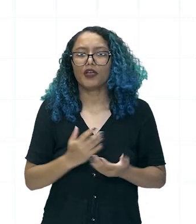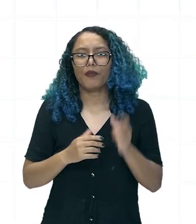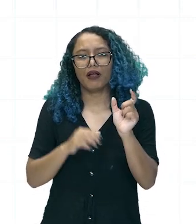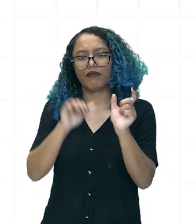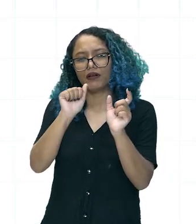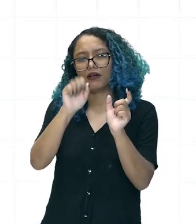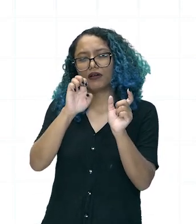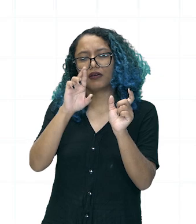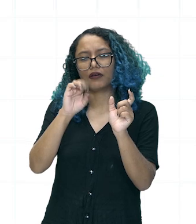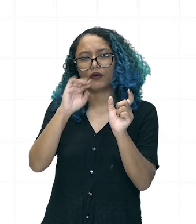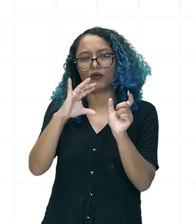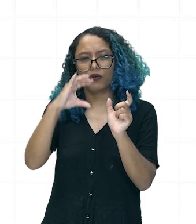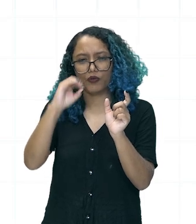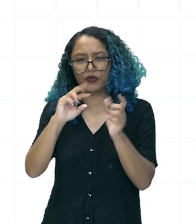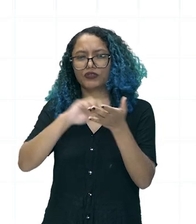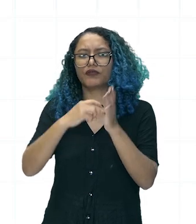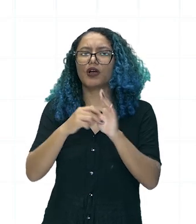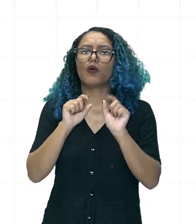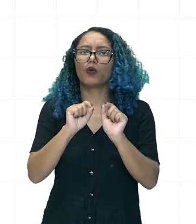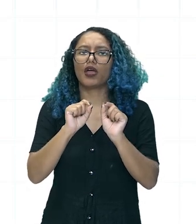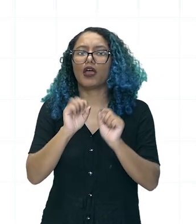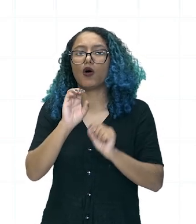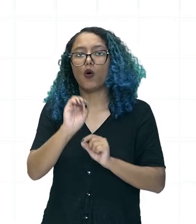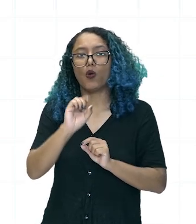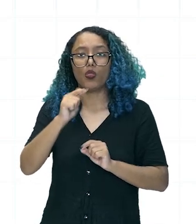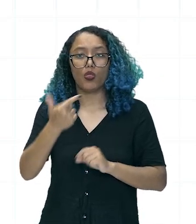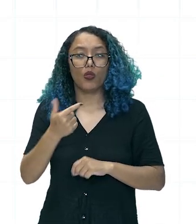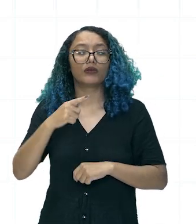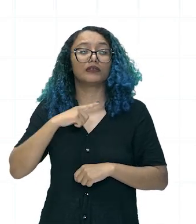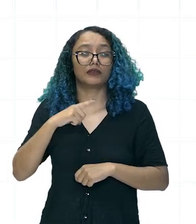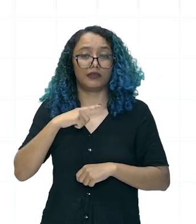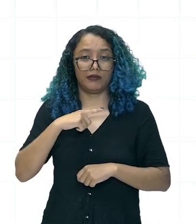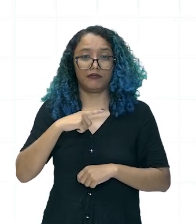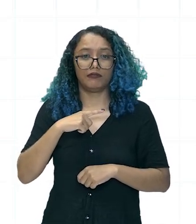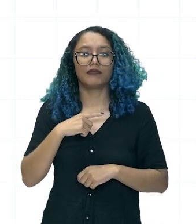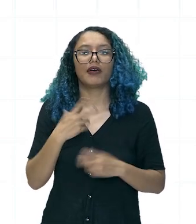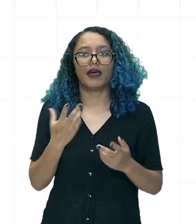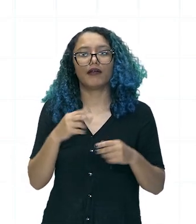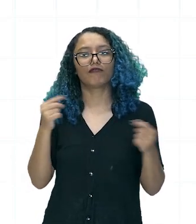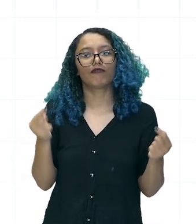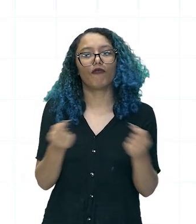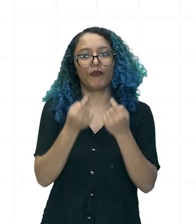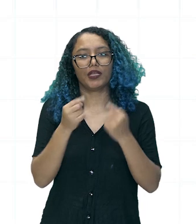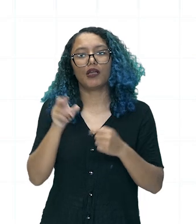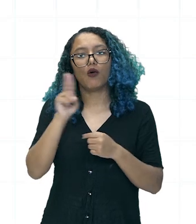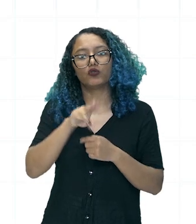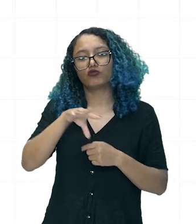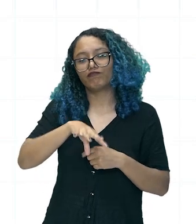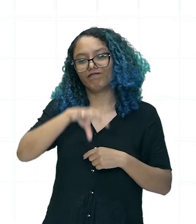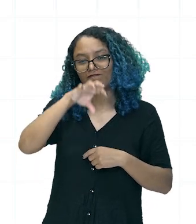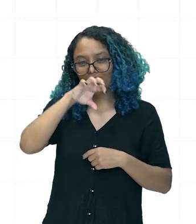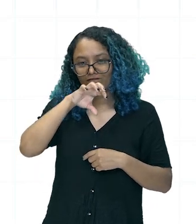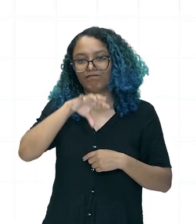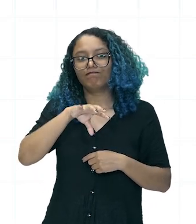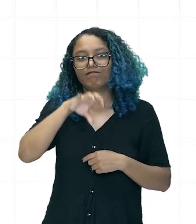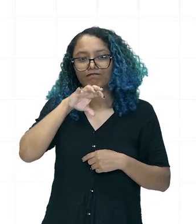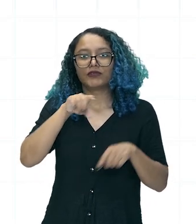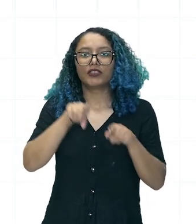aeróbica? Tudo é ginástica aeróbica ou ela tem ali as suas próprias características e elementos? Observem.